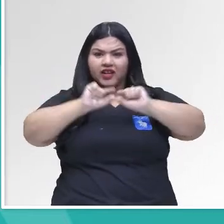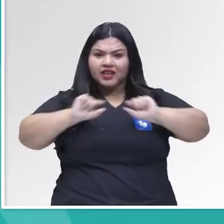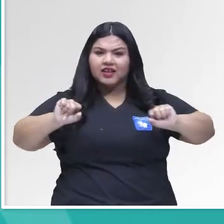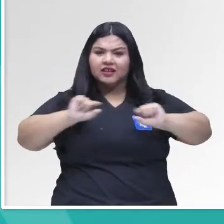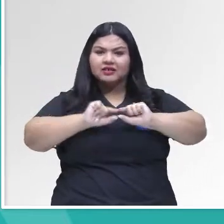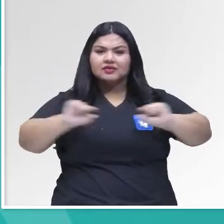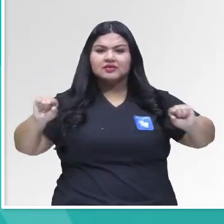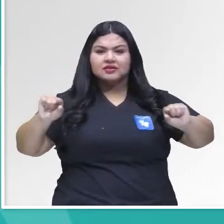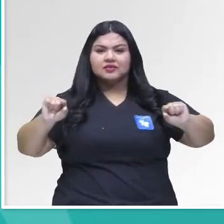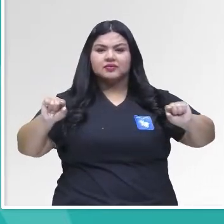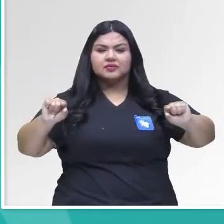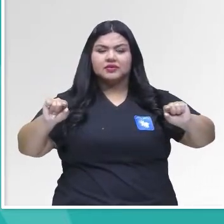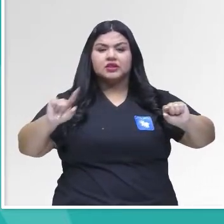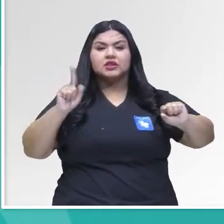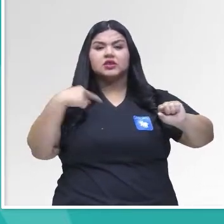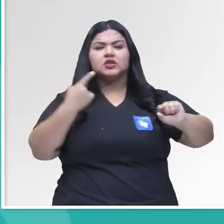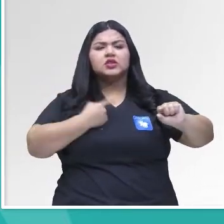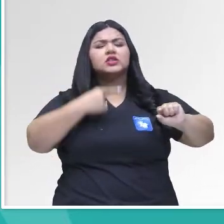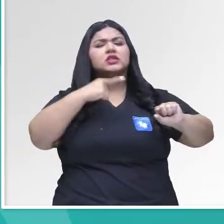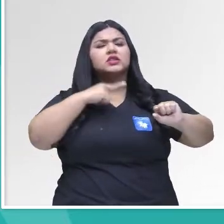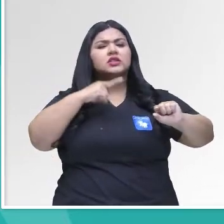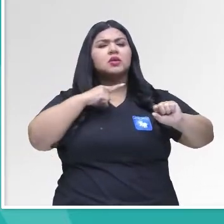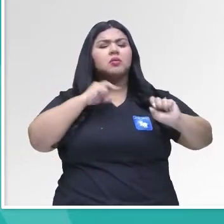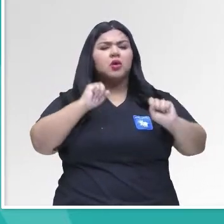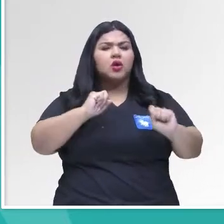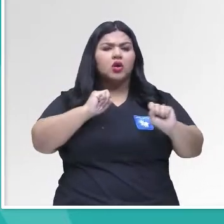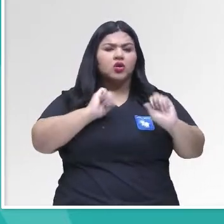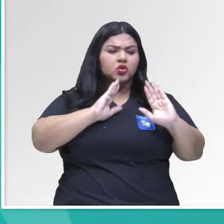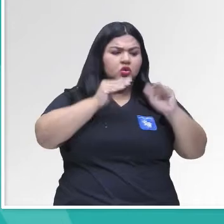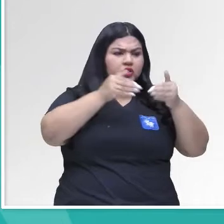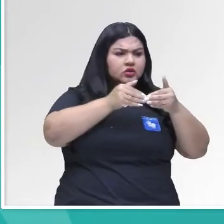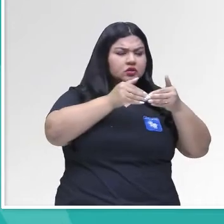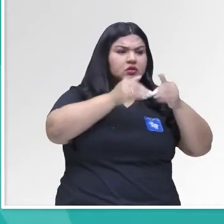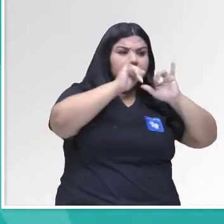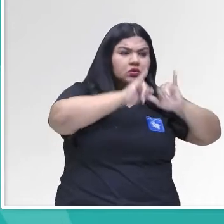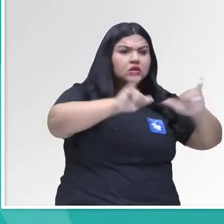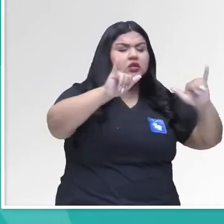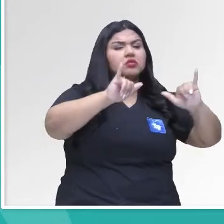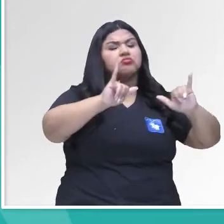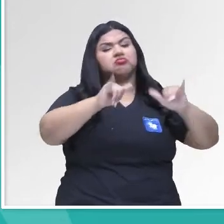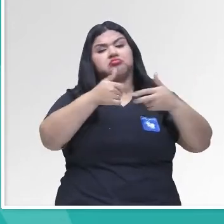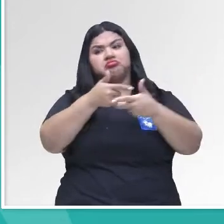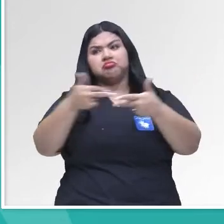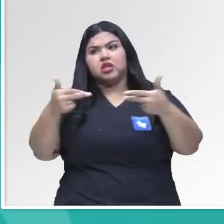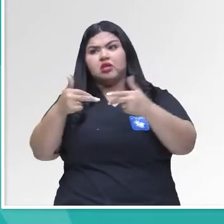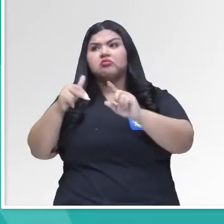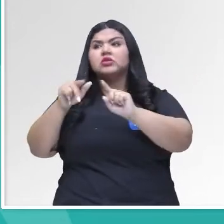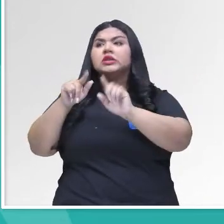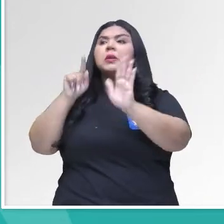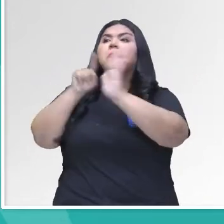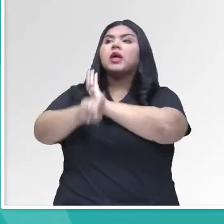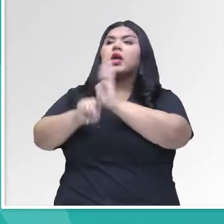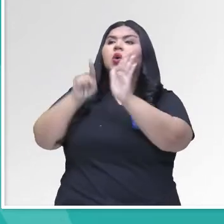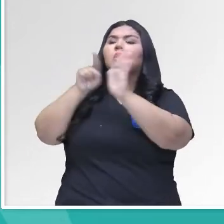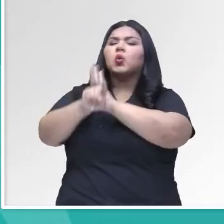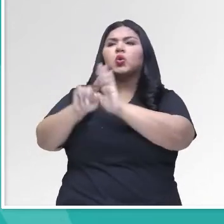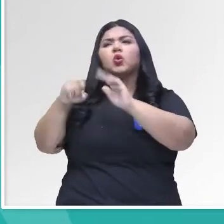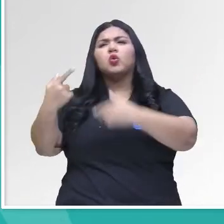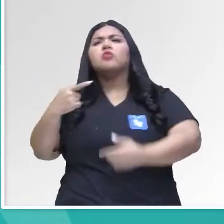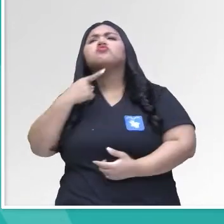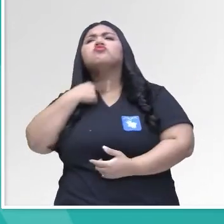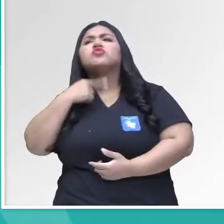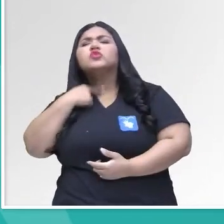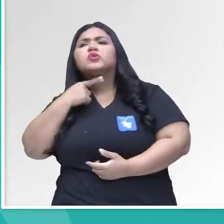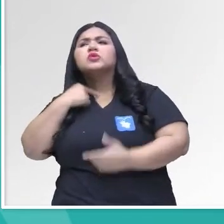frase. Nós temos aquela que serve para declarar algo, aquela que serve para interrogar, para indicar um